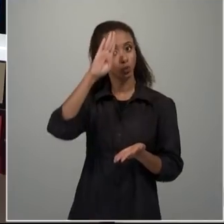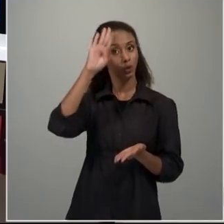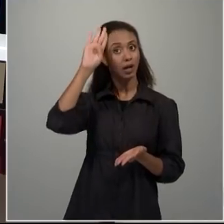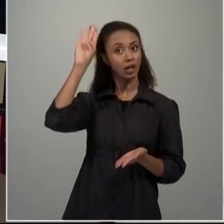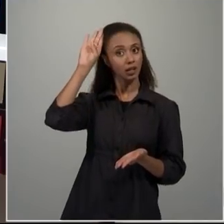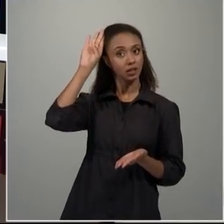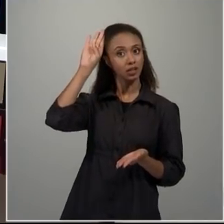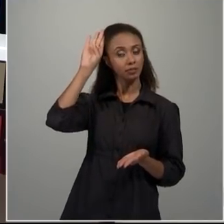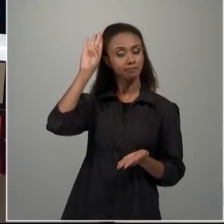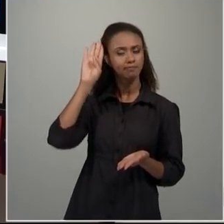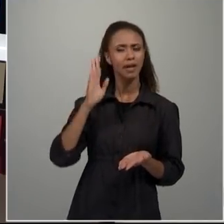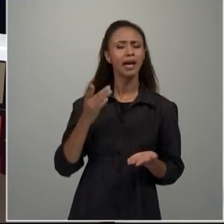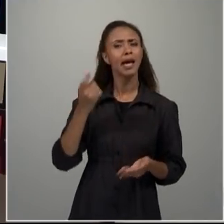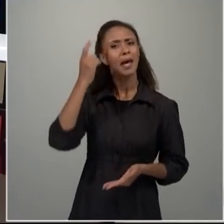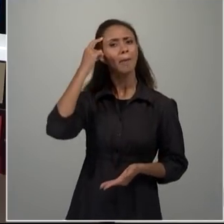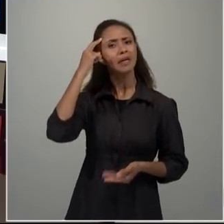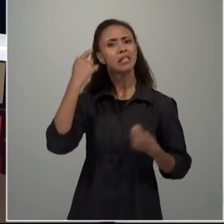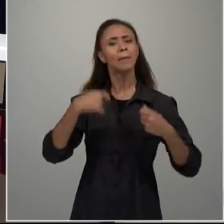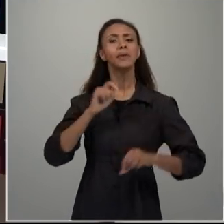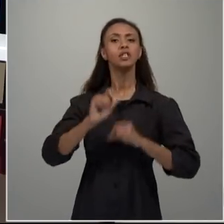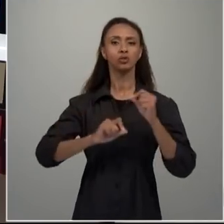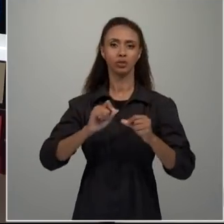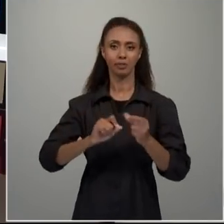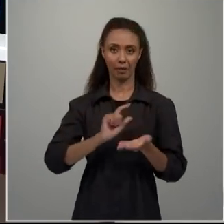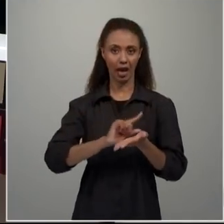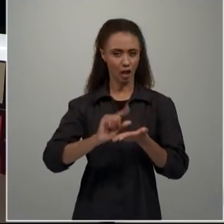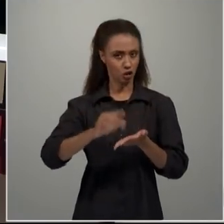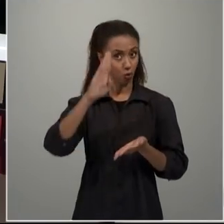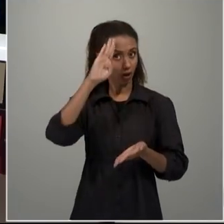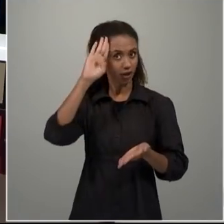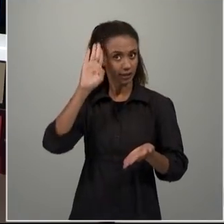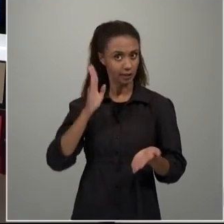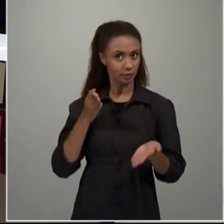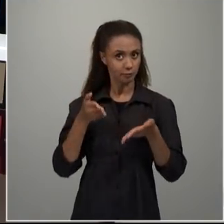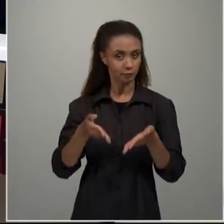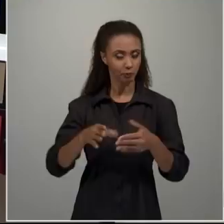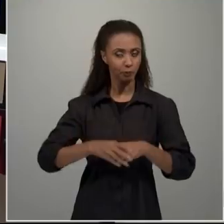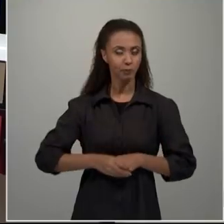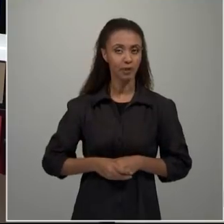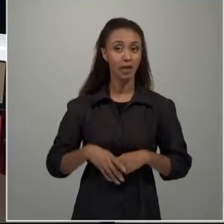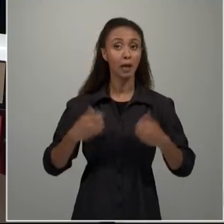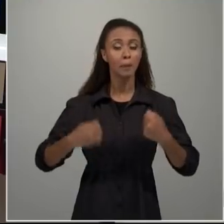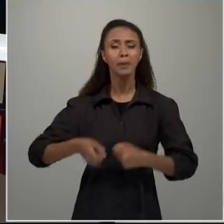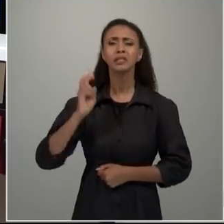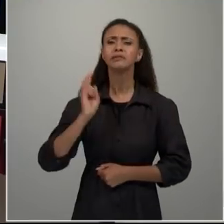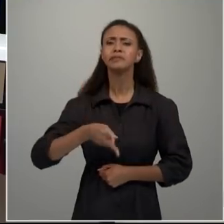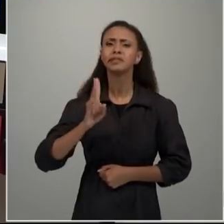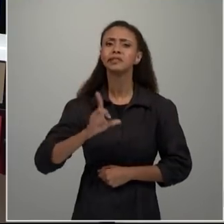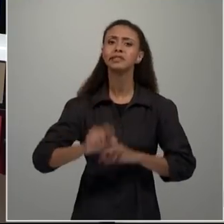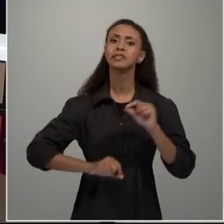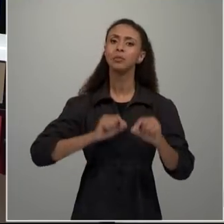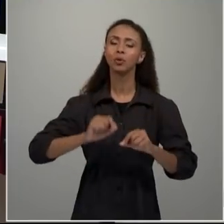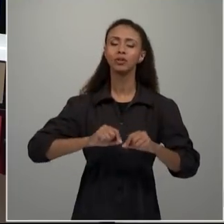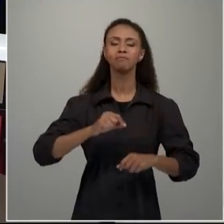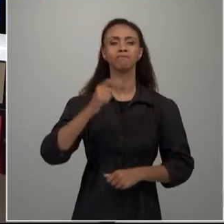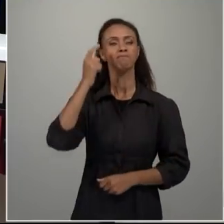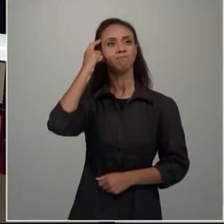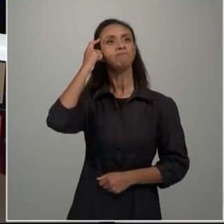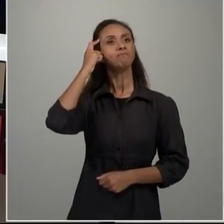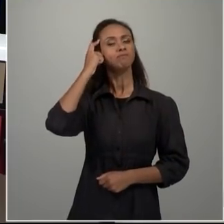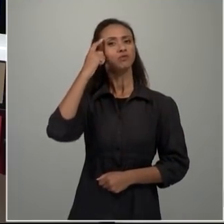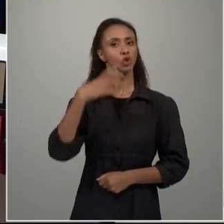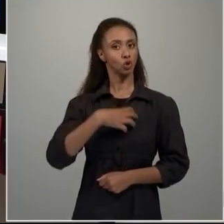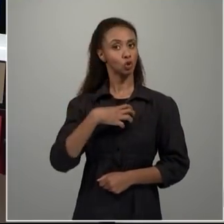no artigo acadêmico toda vez que eu fosse um artigo acadêmico eu tenho que pensar que ele tem um formato